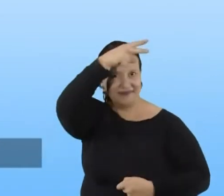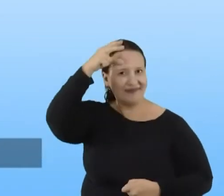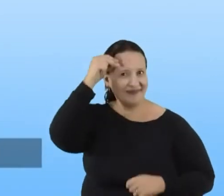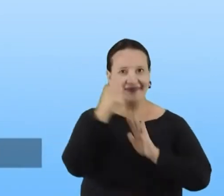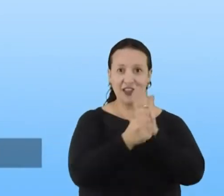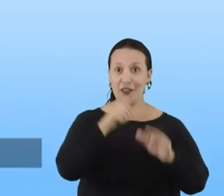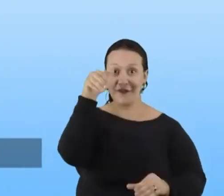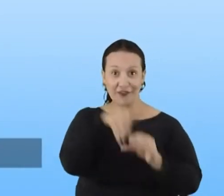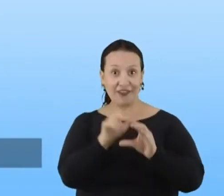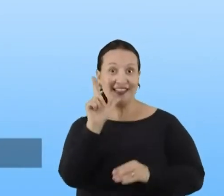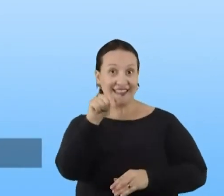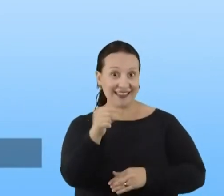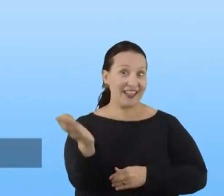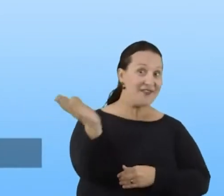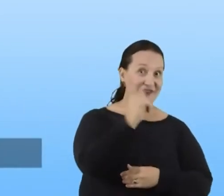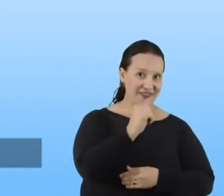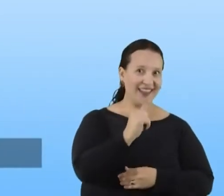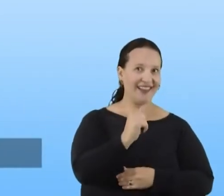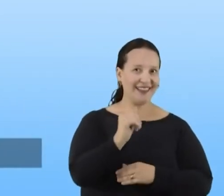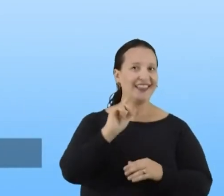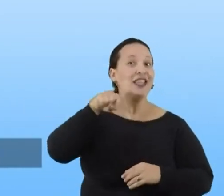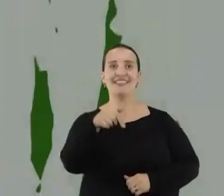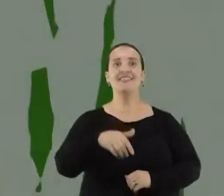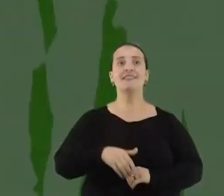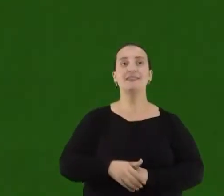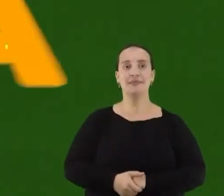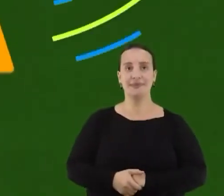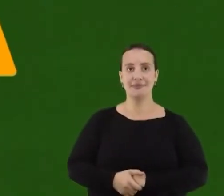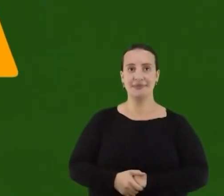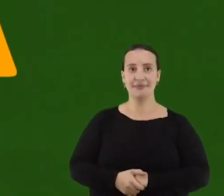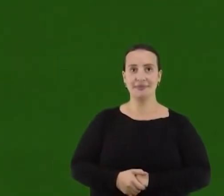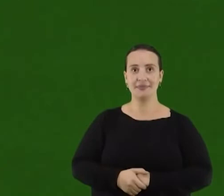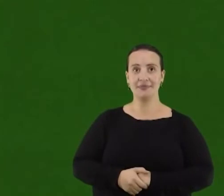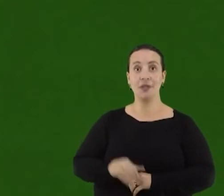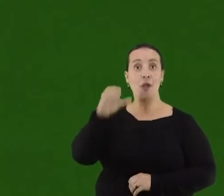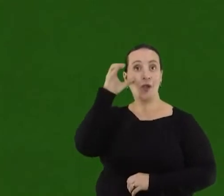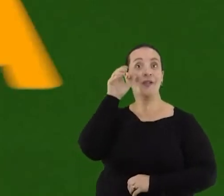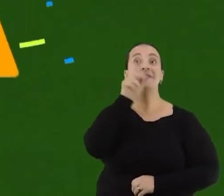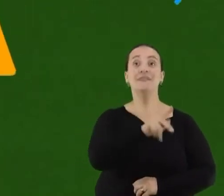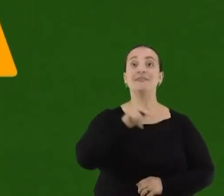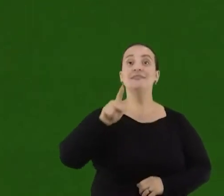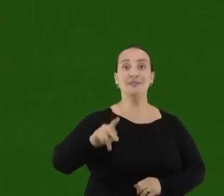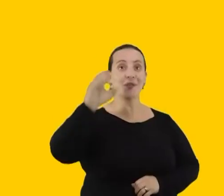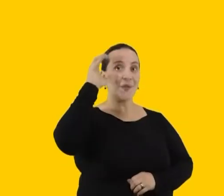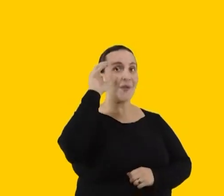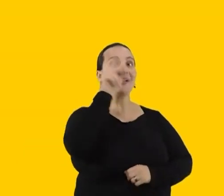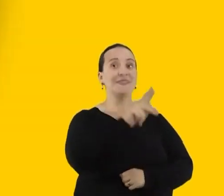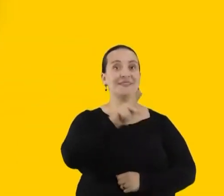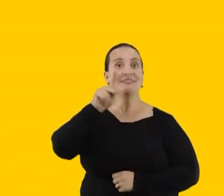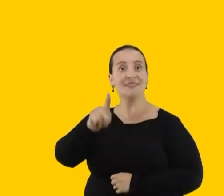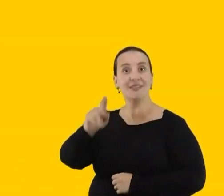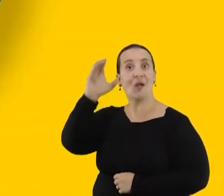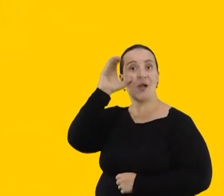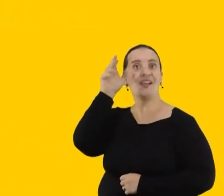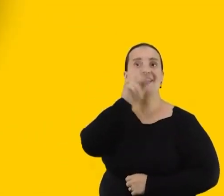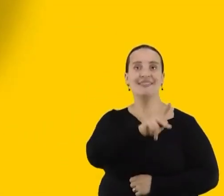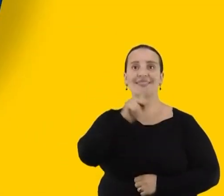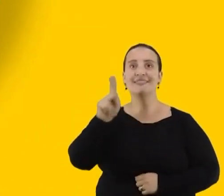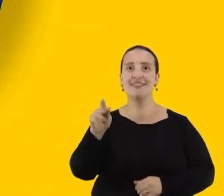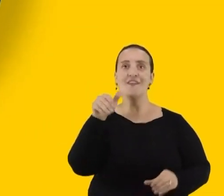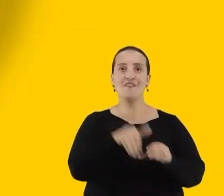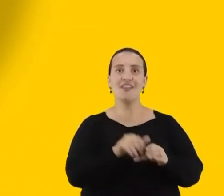preparado para ser prefeito. Vote 17, você também? Professor Coca! Professor Coca! É